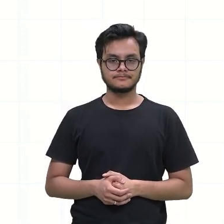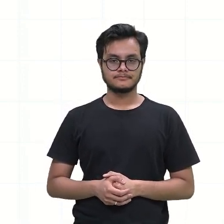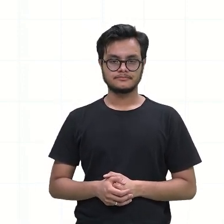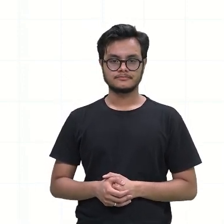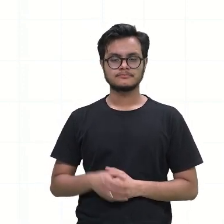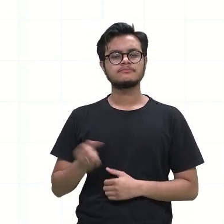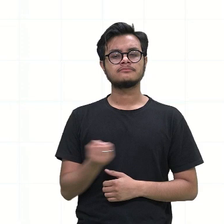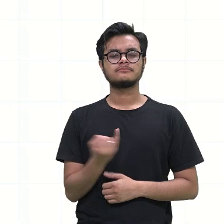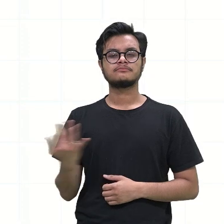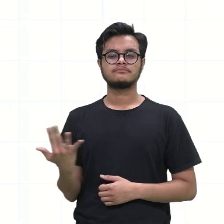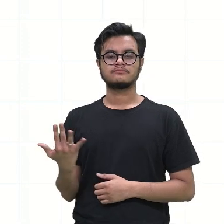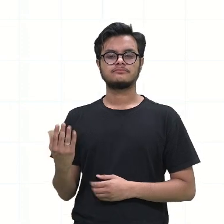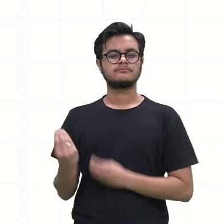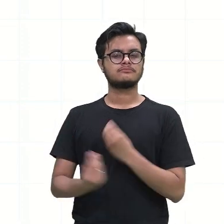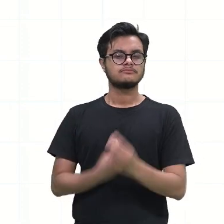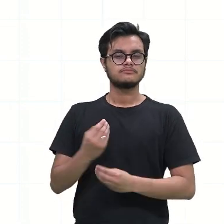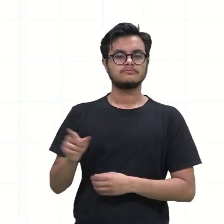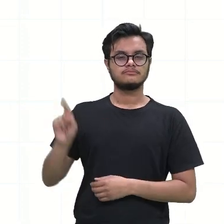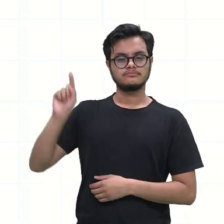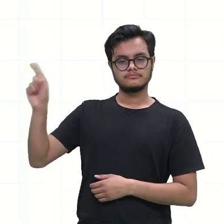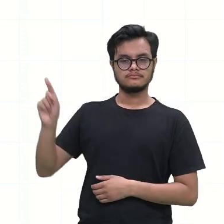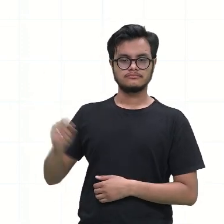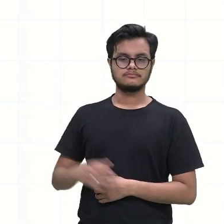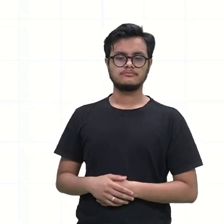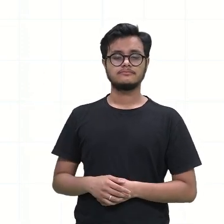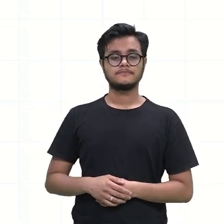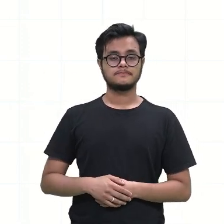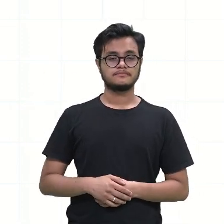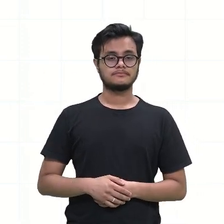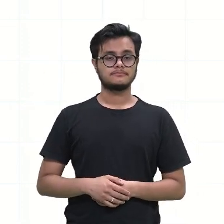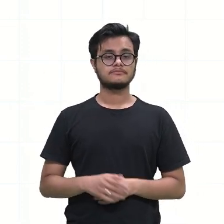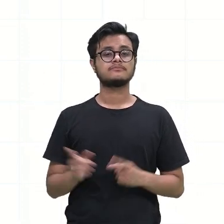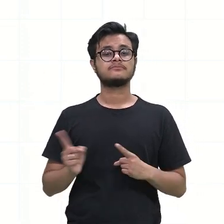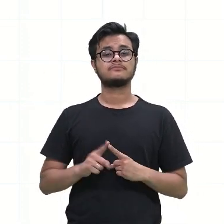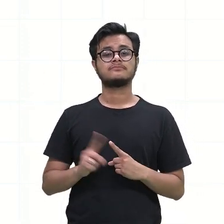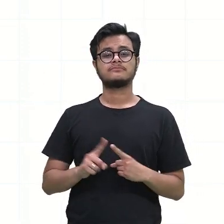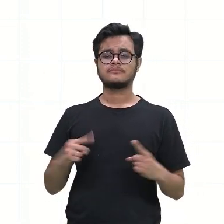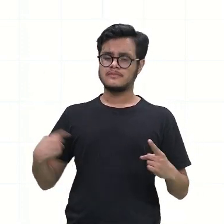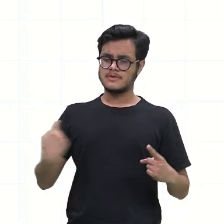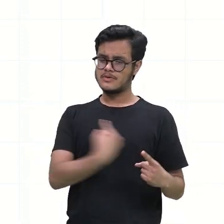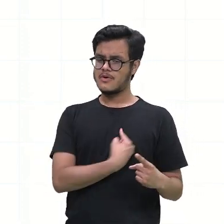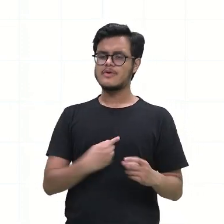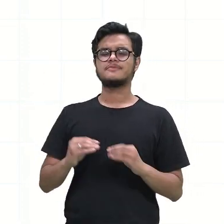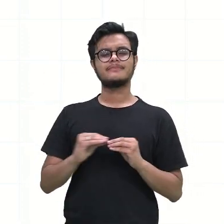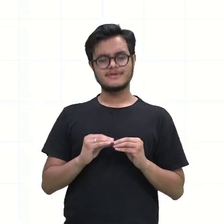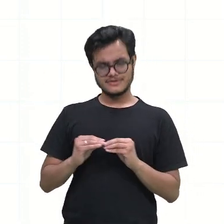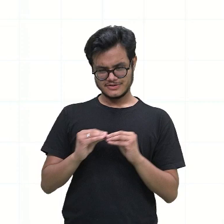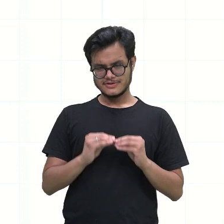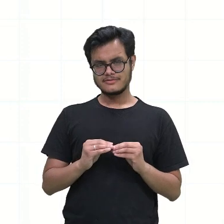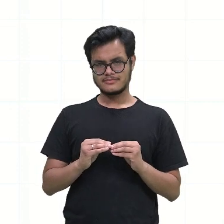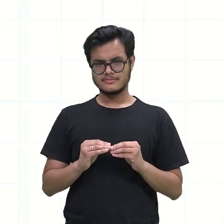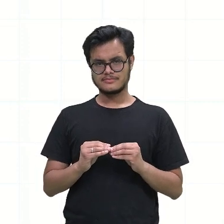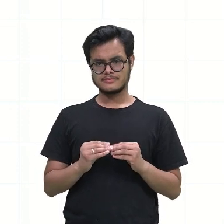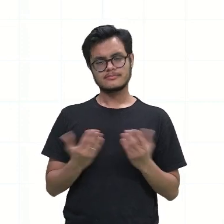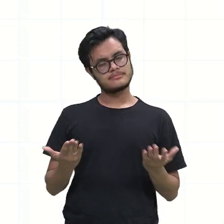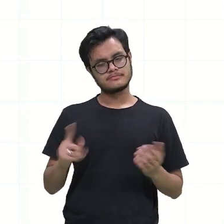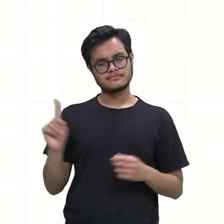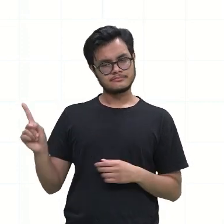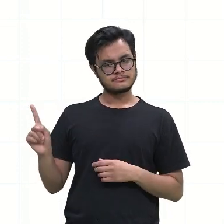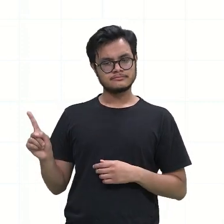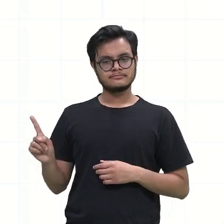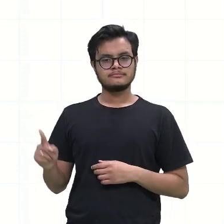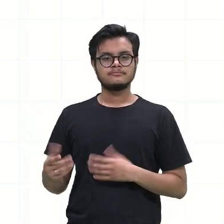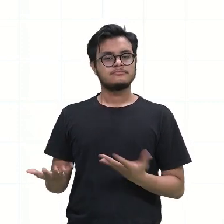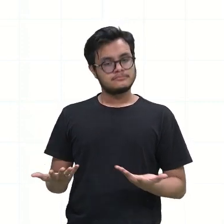No plural, olha só aqui como fica no plural. Primeira pessoa do plural, nós. Nós beijamos. Olha aí, notem